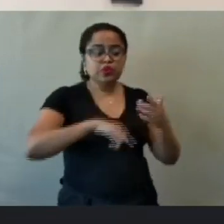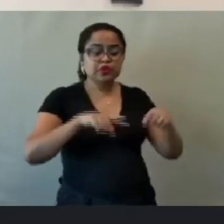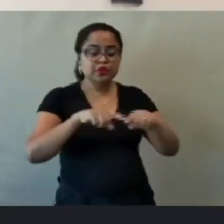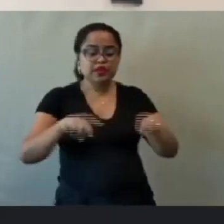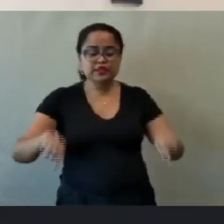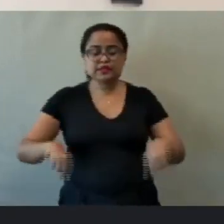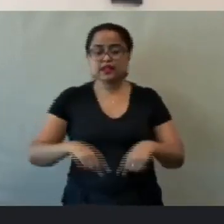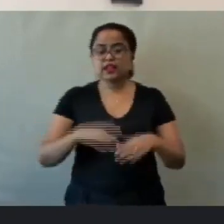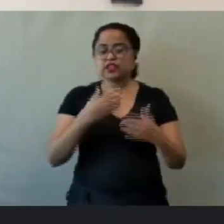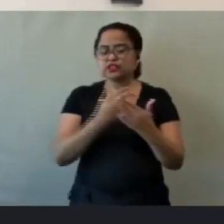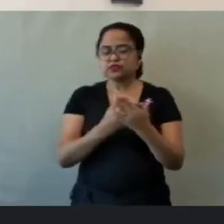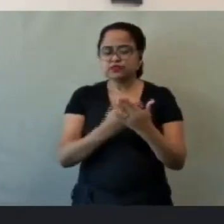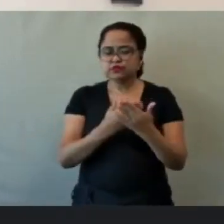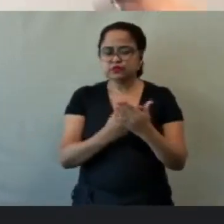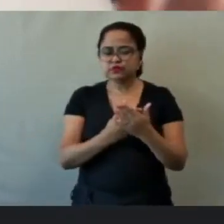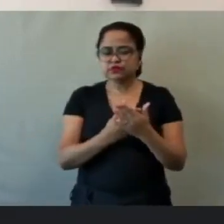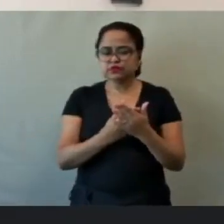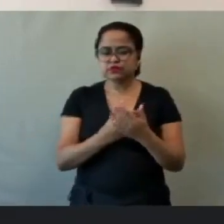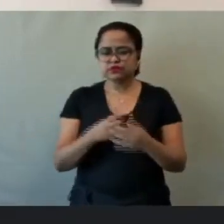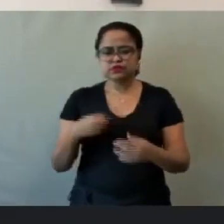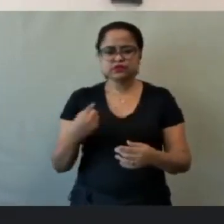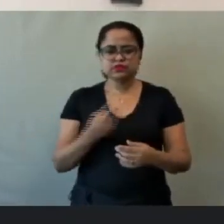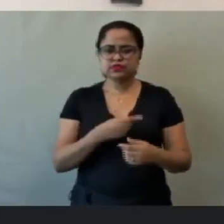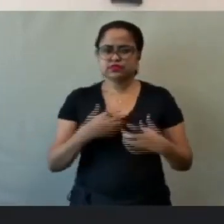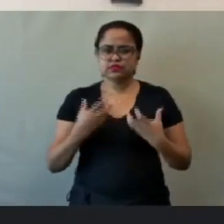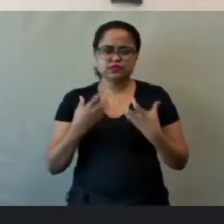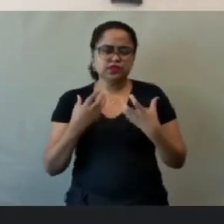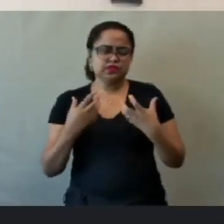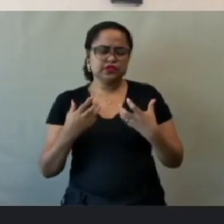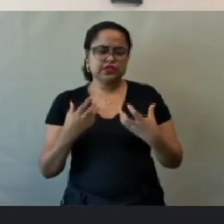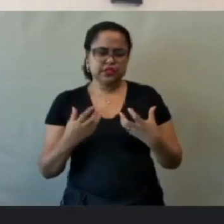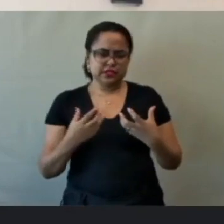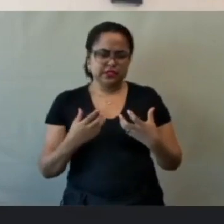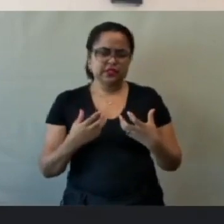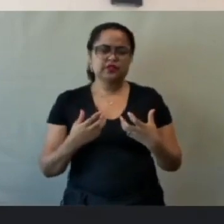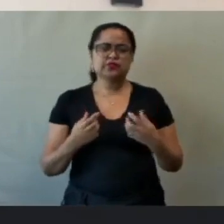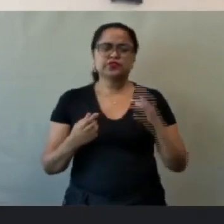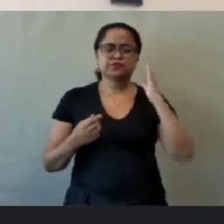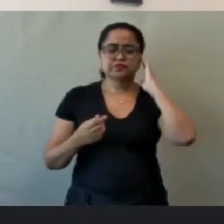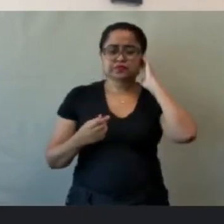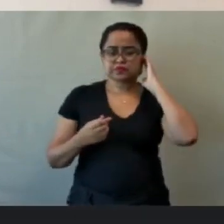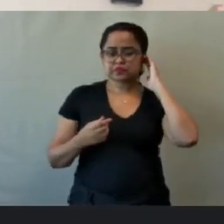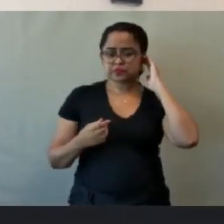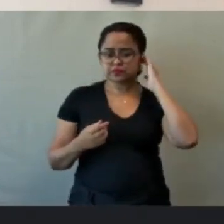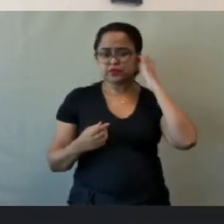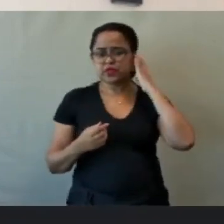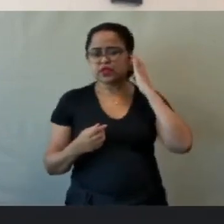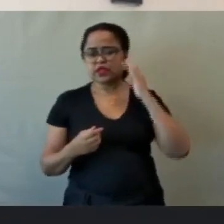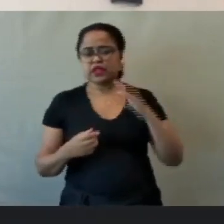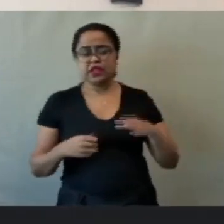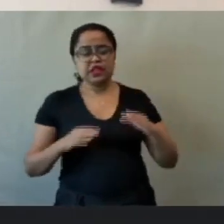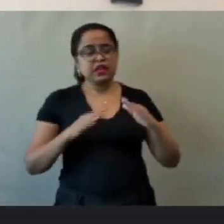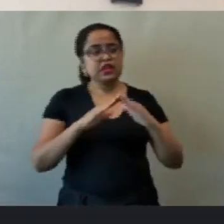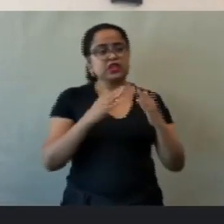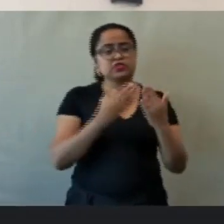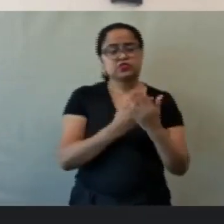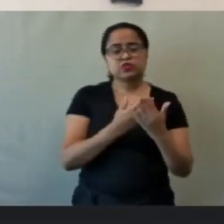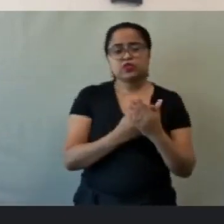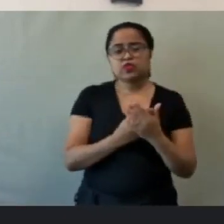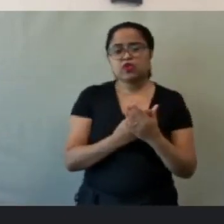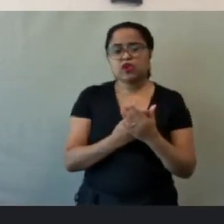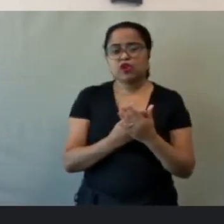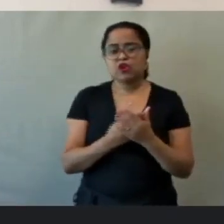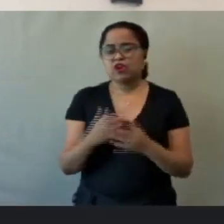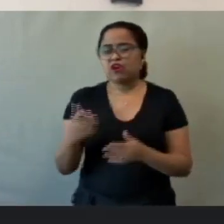educação, nós não queremos escola militarizada, nós queremos gestão democrática, nós não queremos escola sem partido, nós não queremos homeschooling,